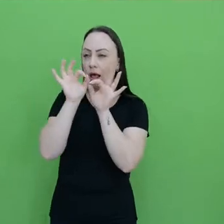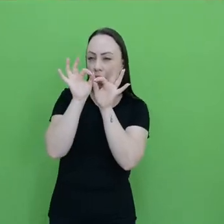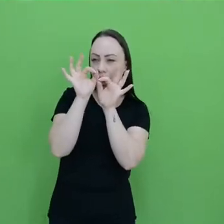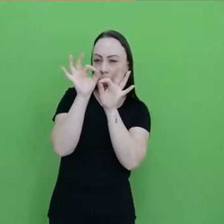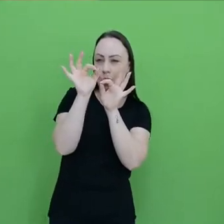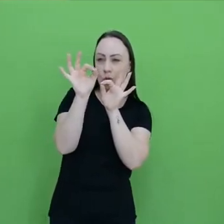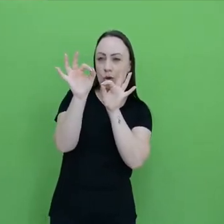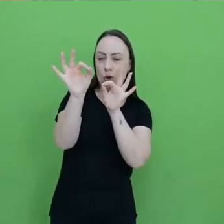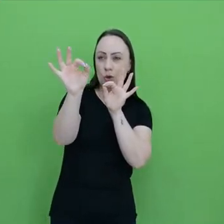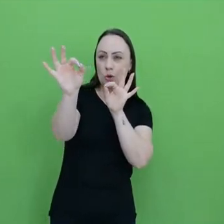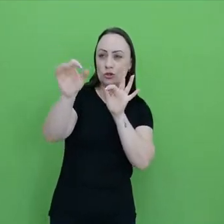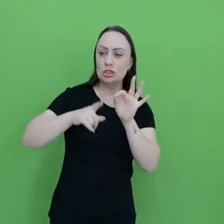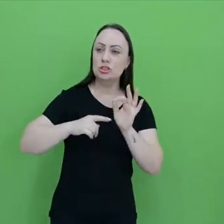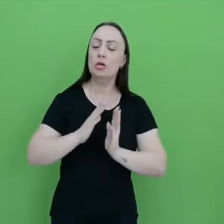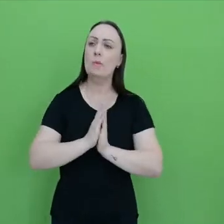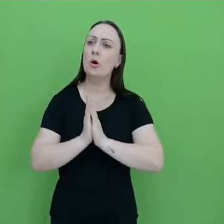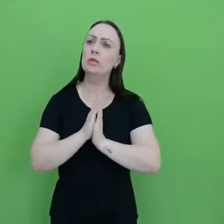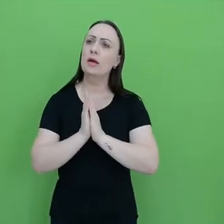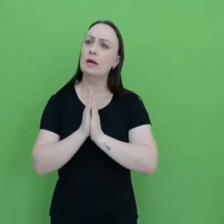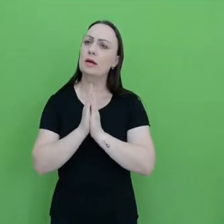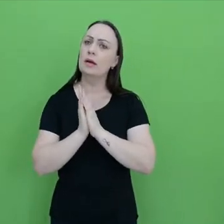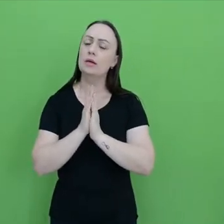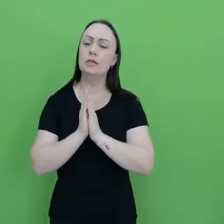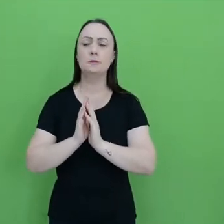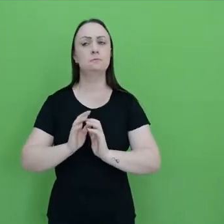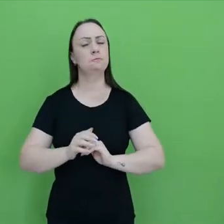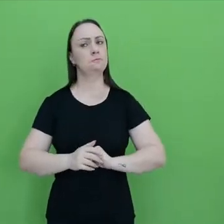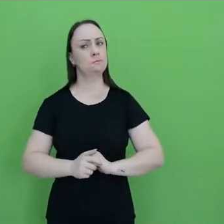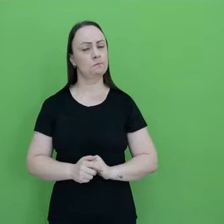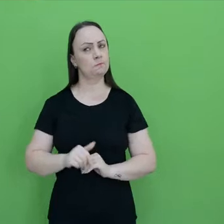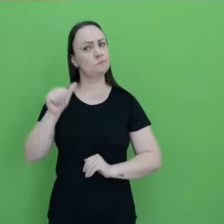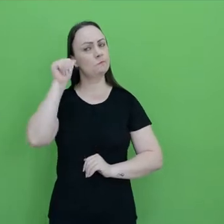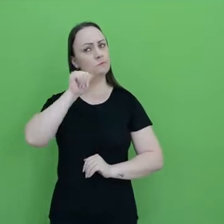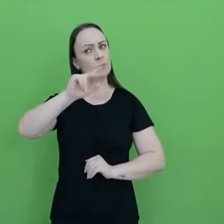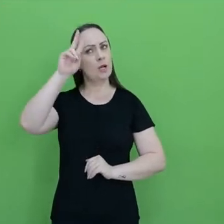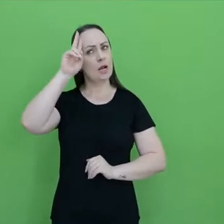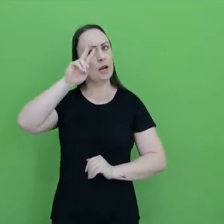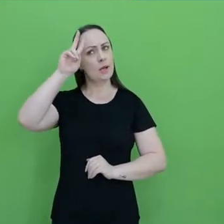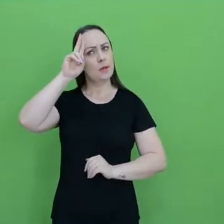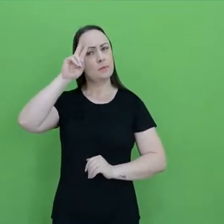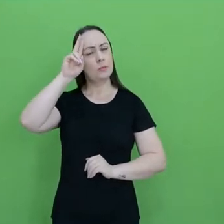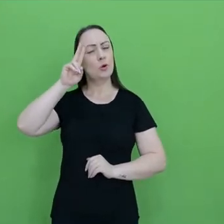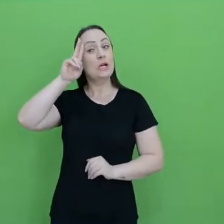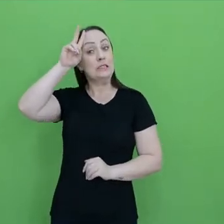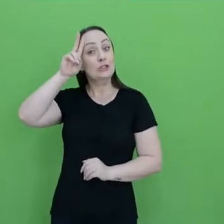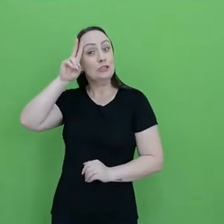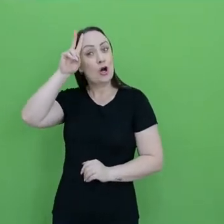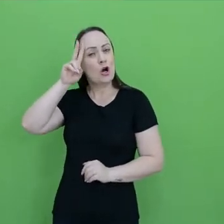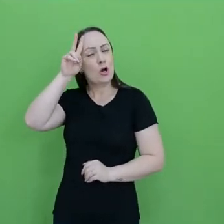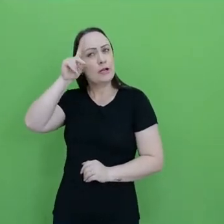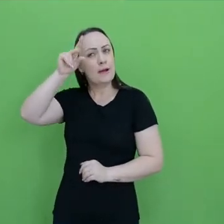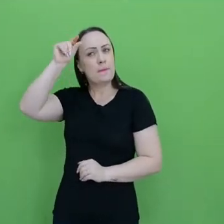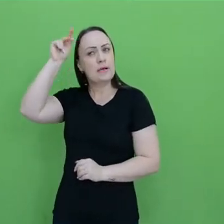que lá no jardim havia uma boneca. Ivanka lembrou-se de algumas histórias dos